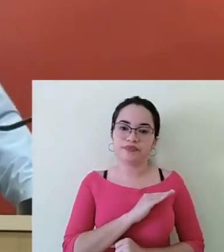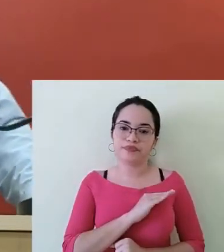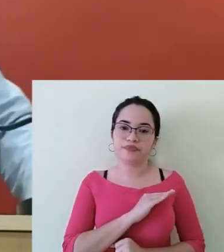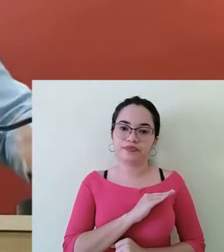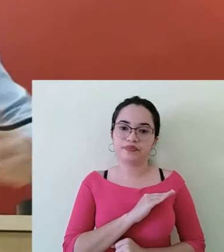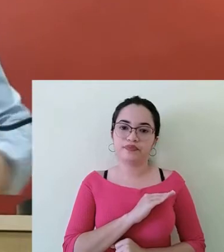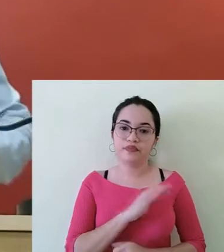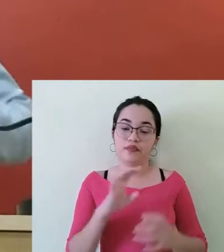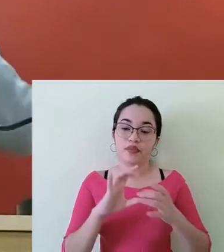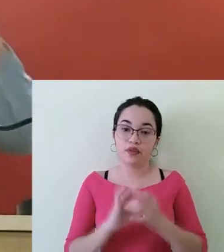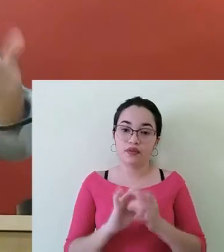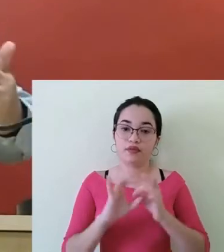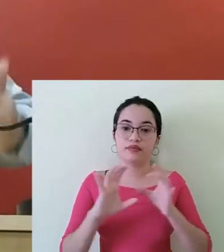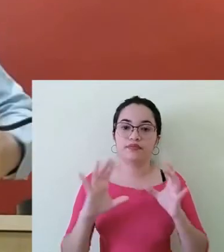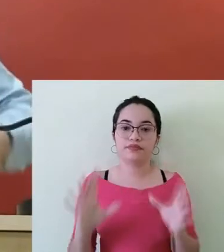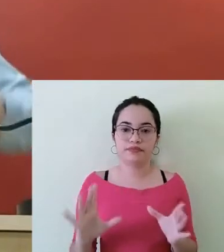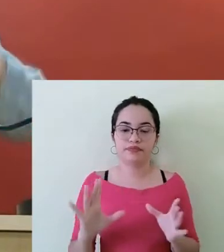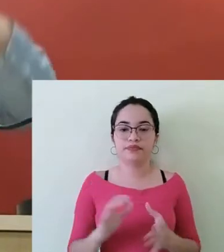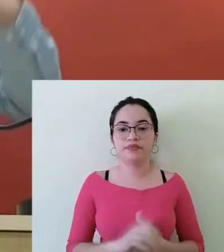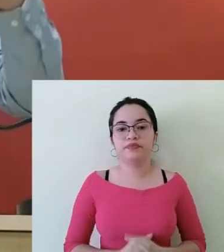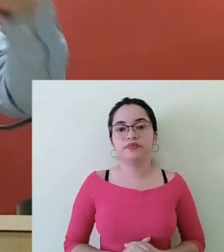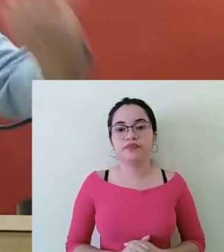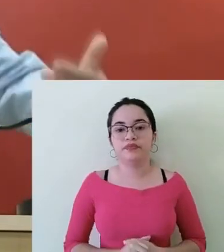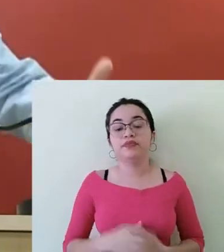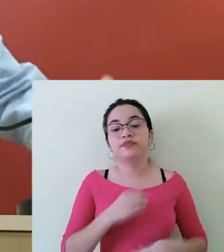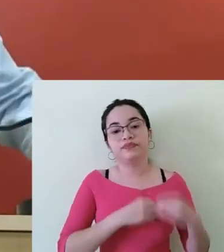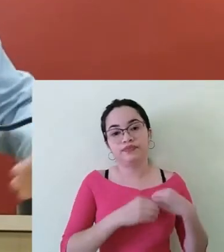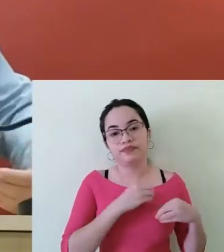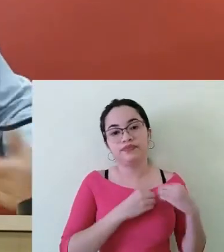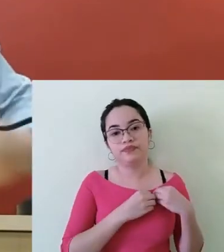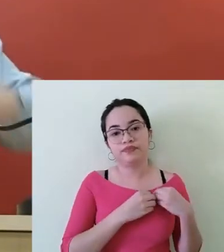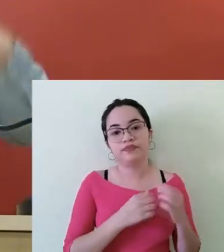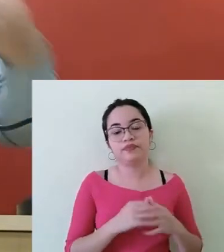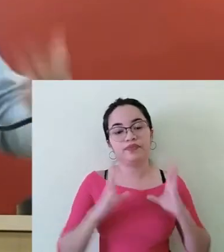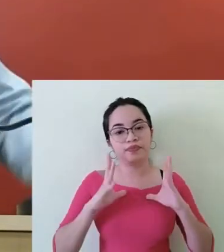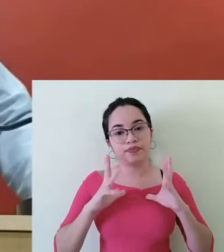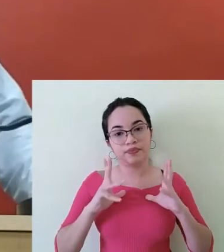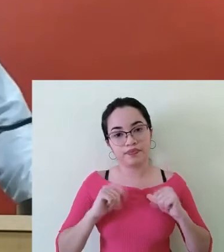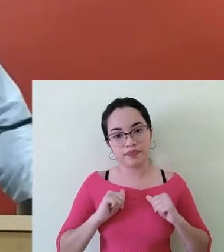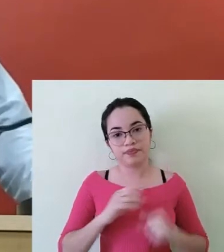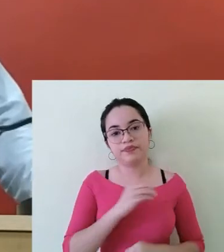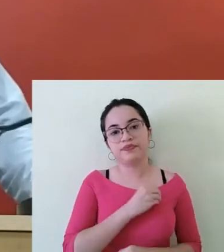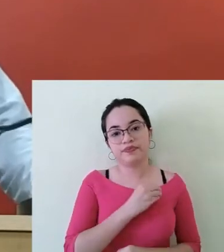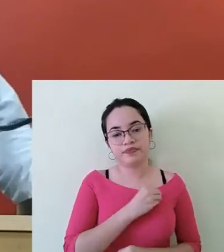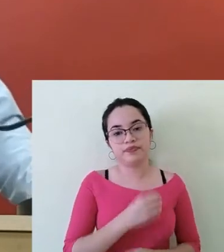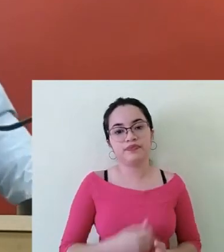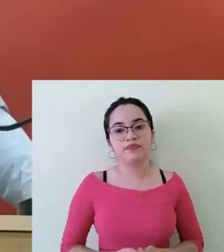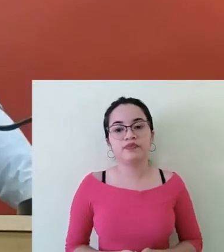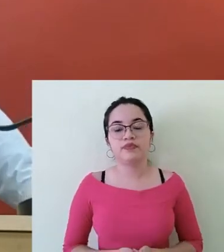coração e de se livrar do pecado, se purificar do